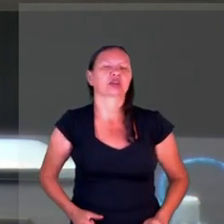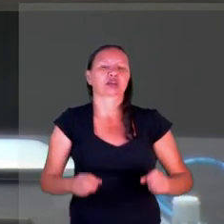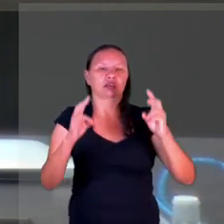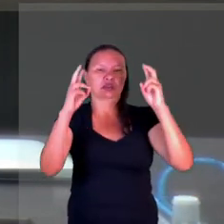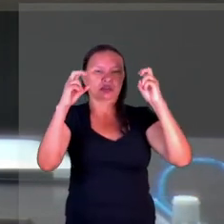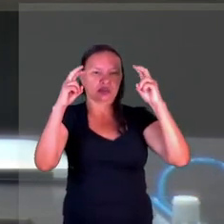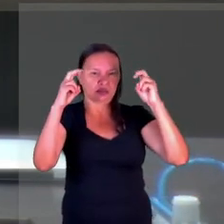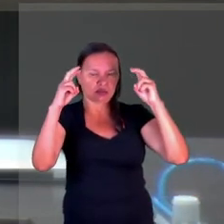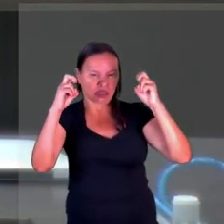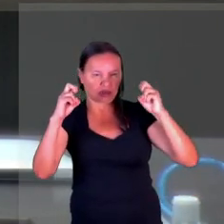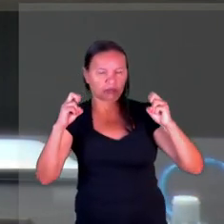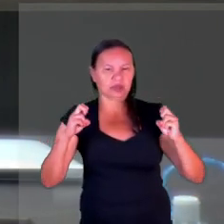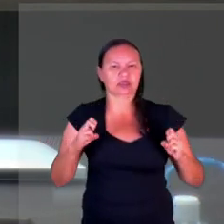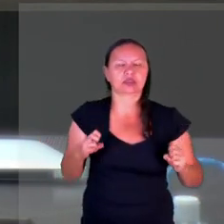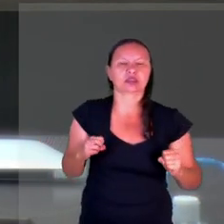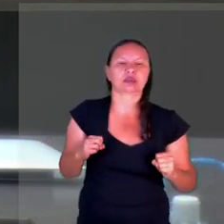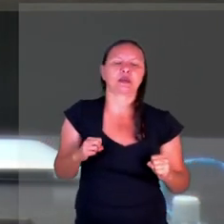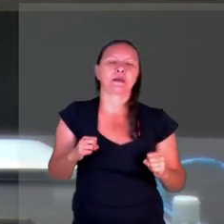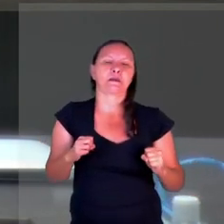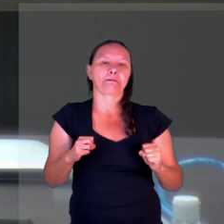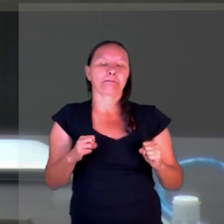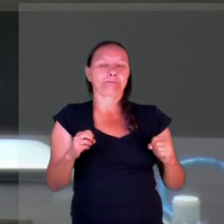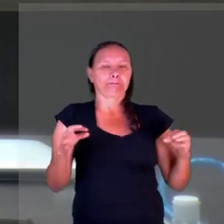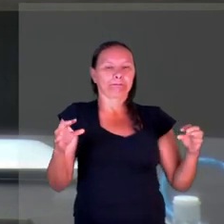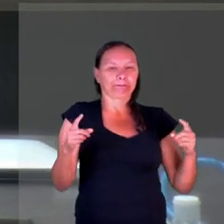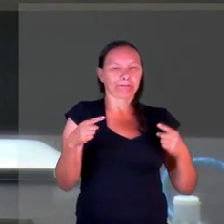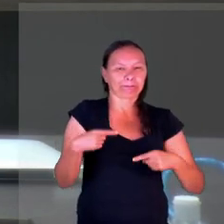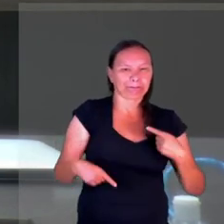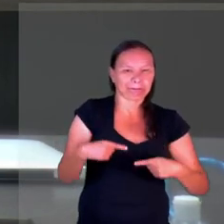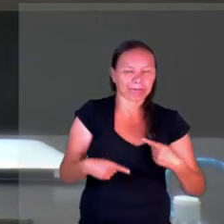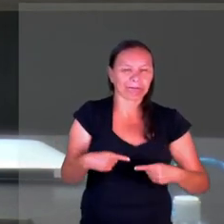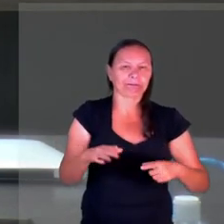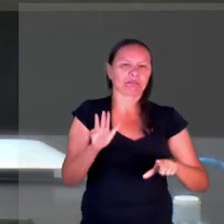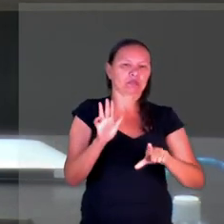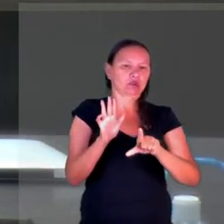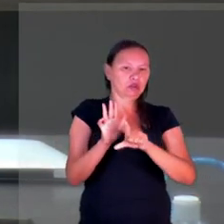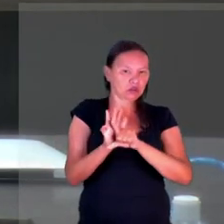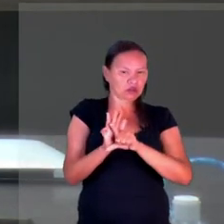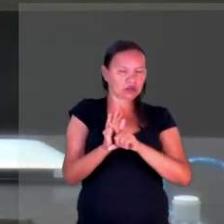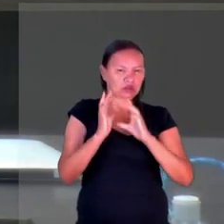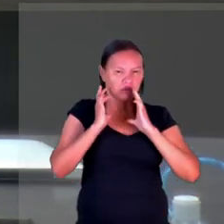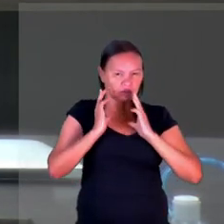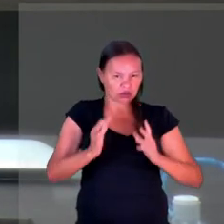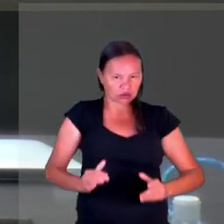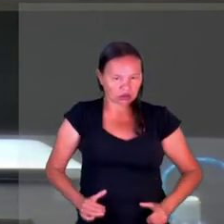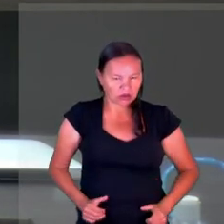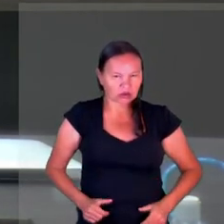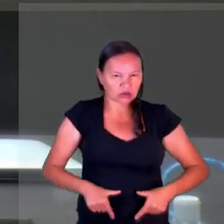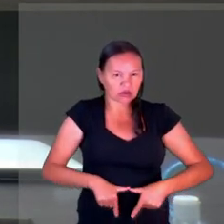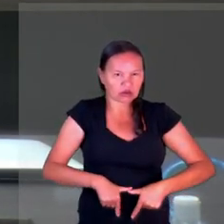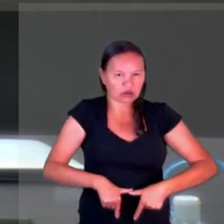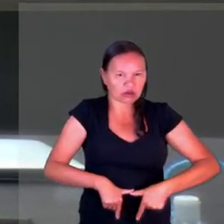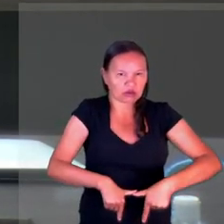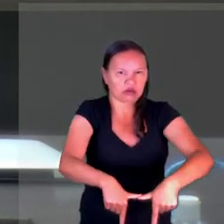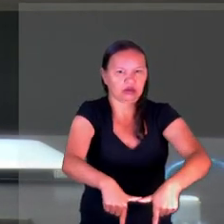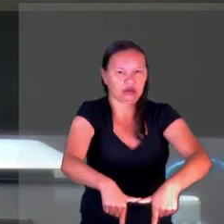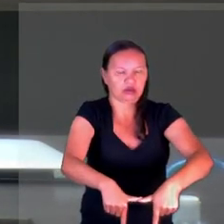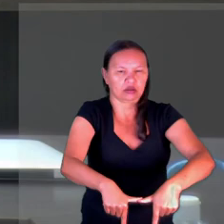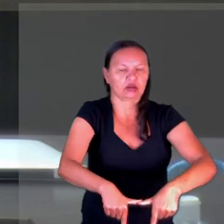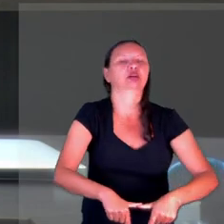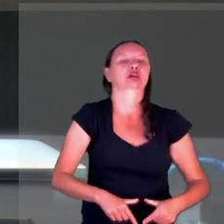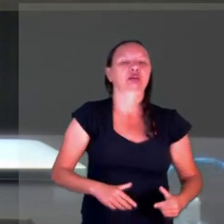um Panorama de disputa Direitos Humanos versus mercado que está